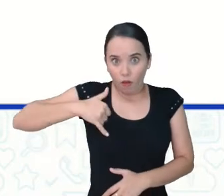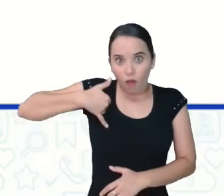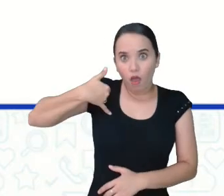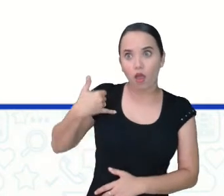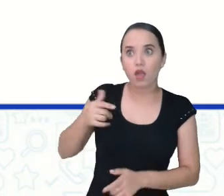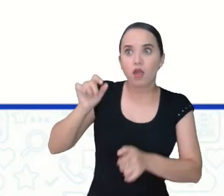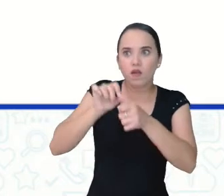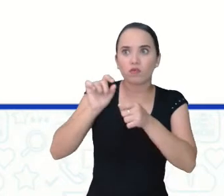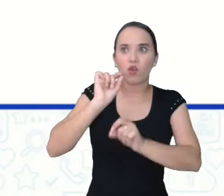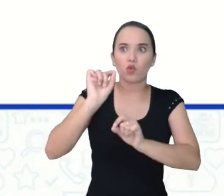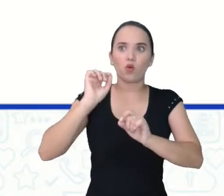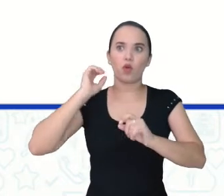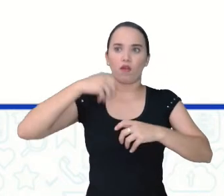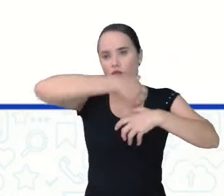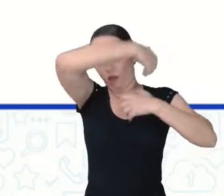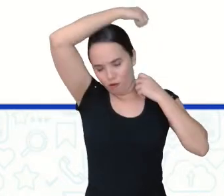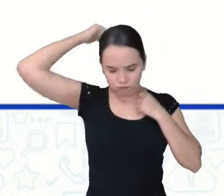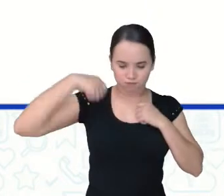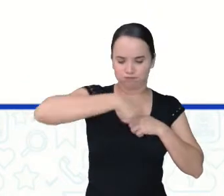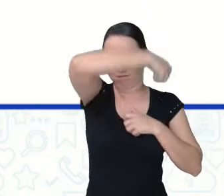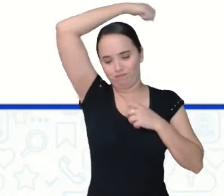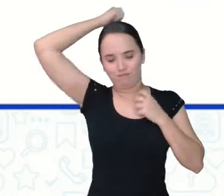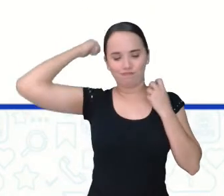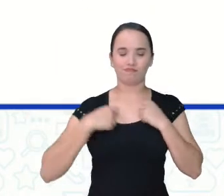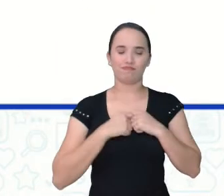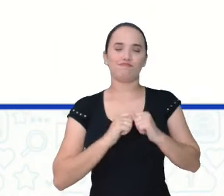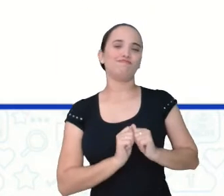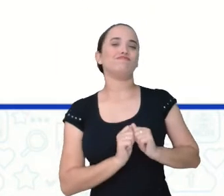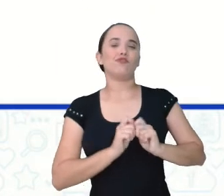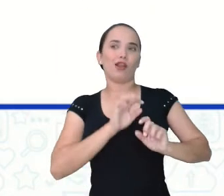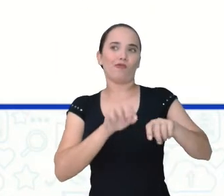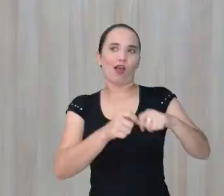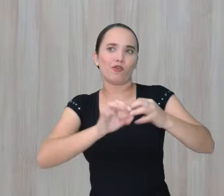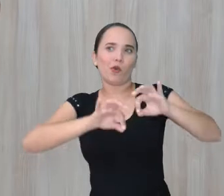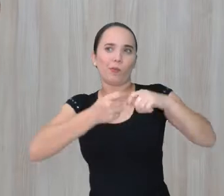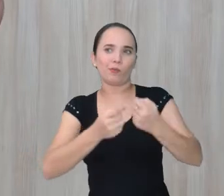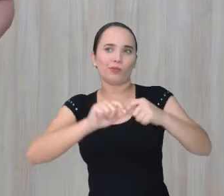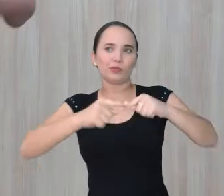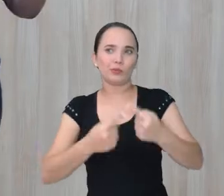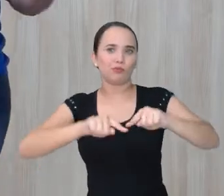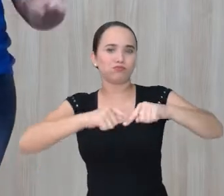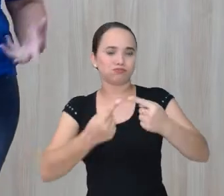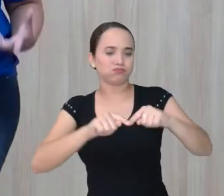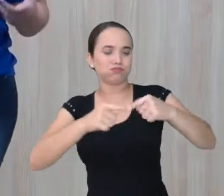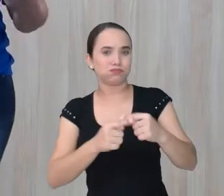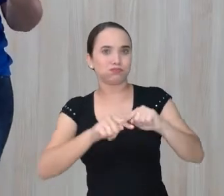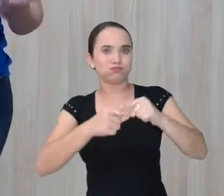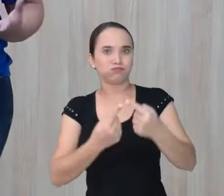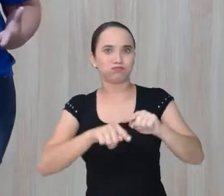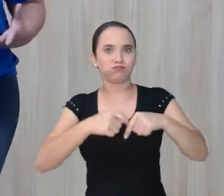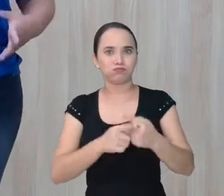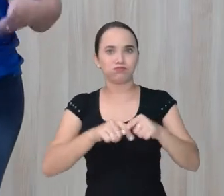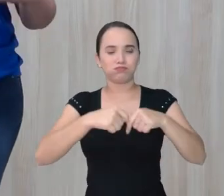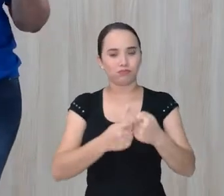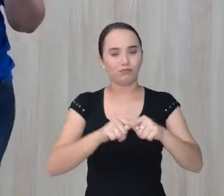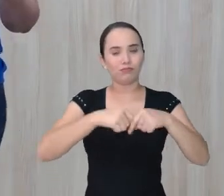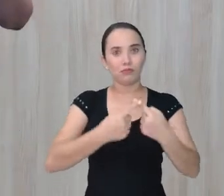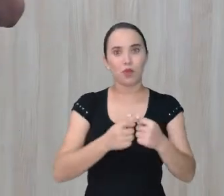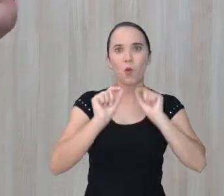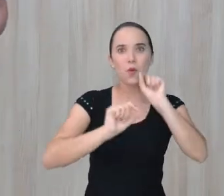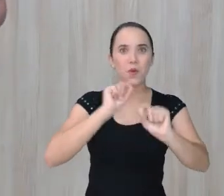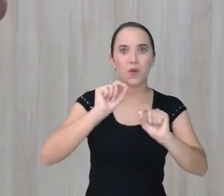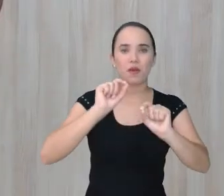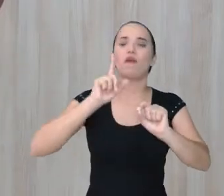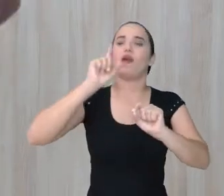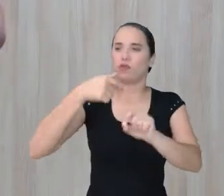vê a criança aí. Então, quando a gente diz que a criança, sim, é o futuro da nossa nação, é pensando nisso. É pensando